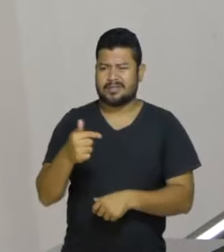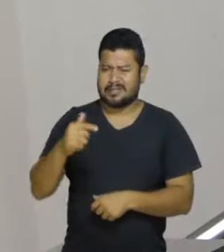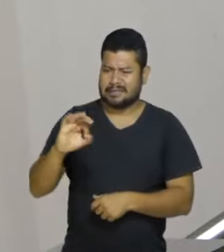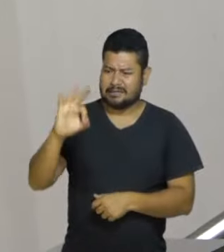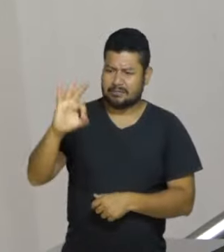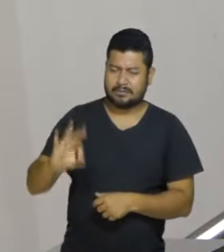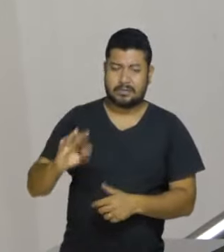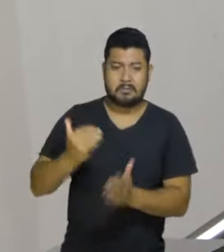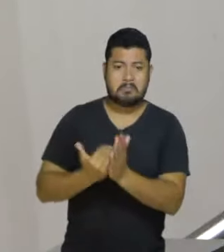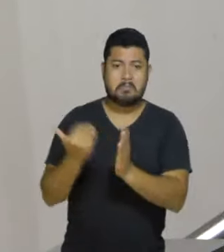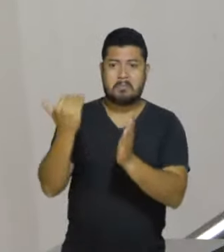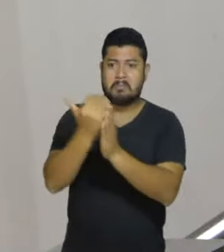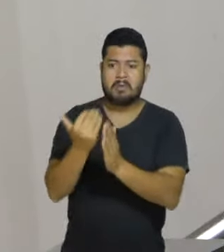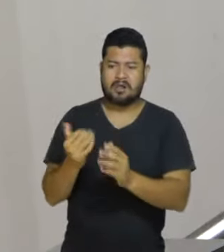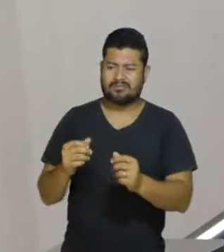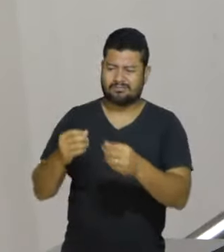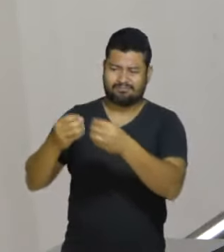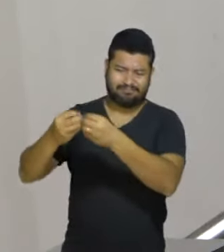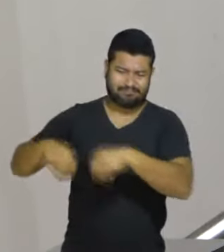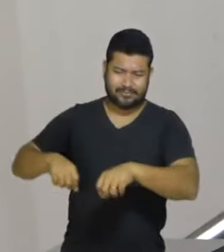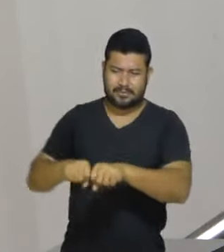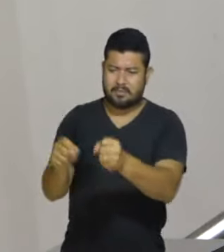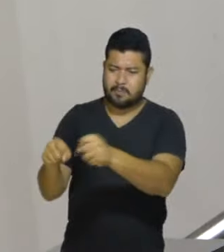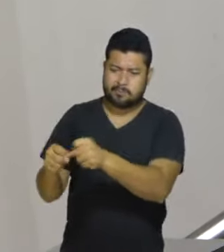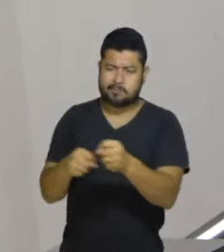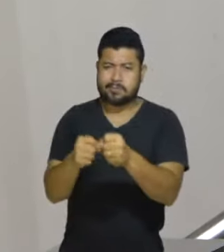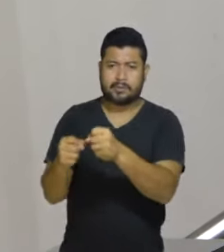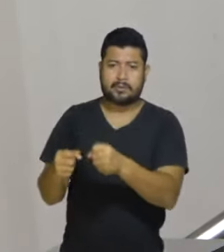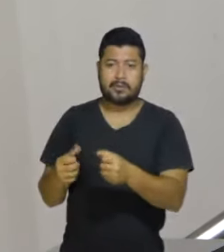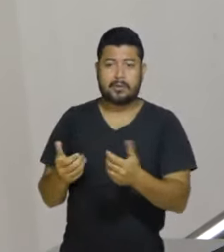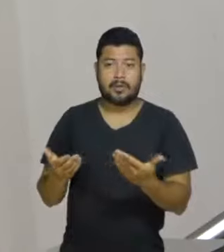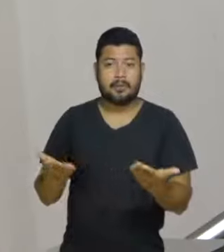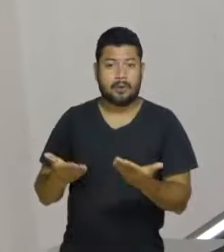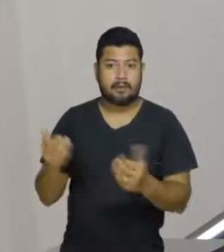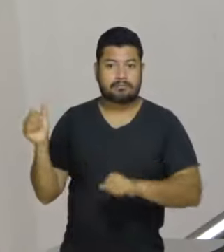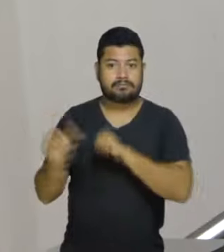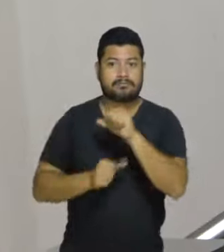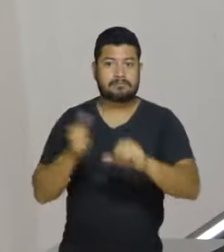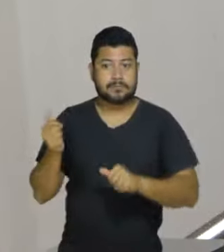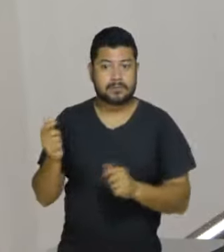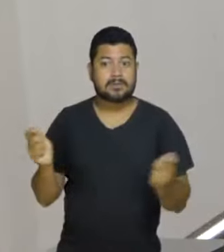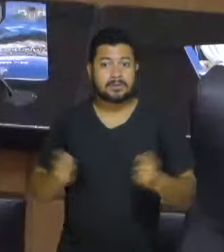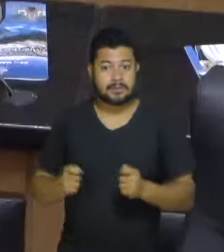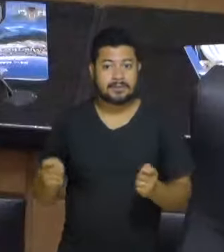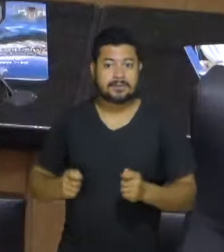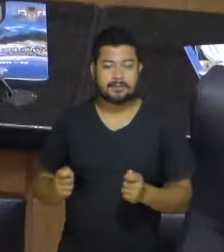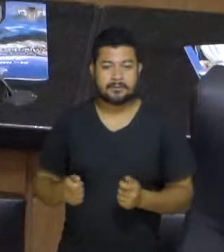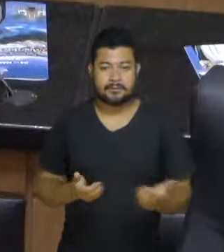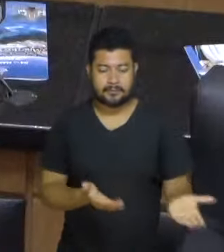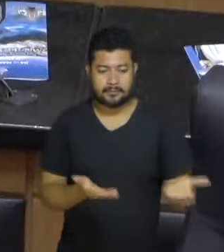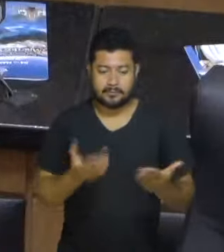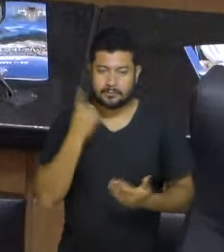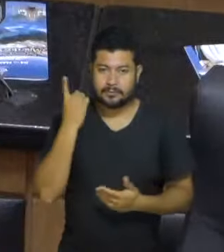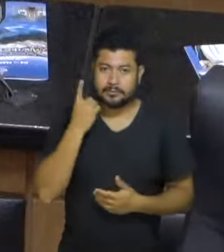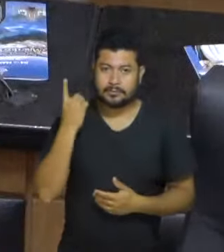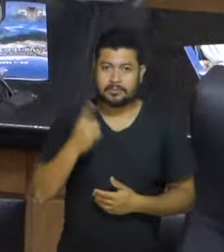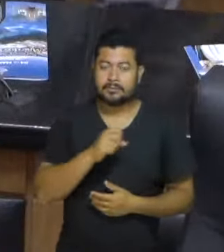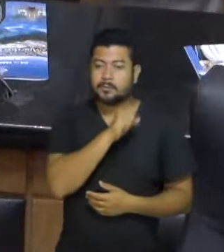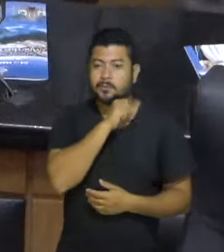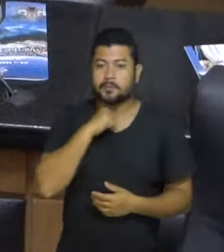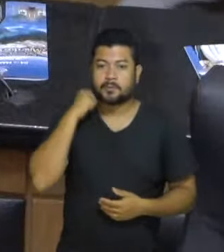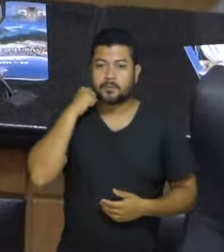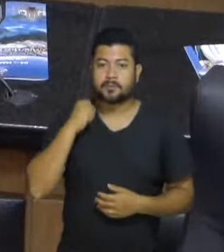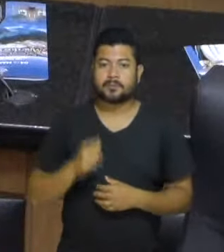para 80% de estado de bom e ótimo. Deputado Mansoco. Cumprimento novamente o presidente dessa